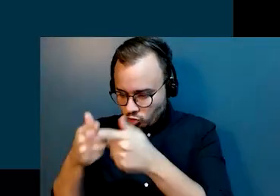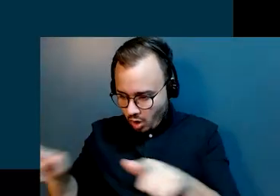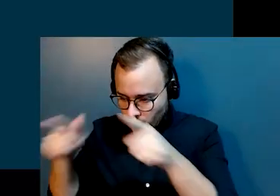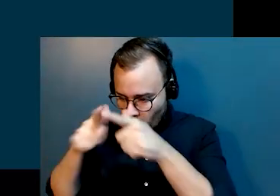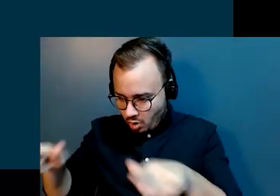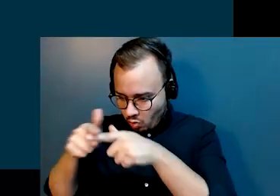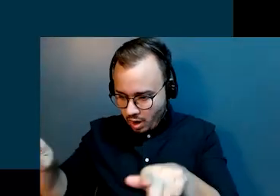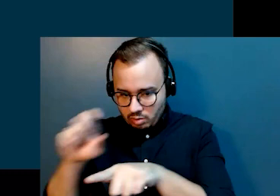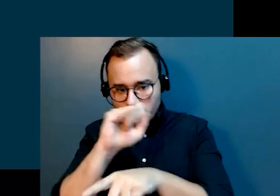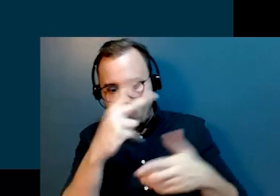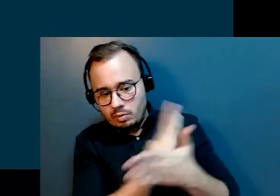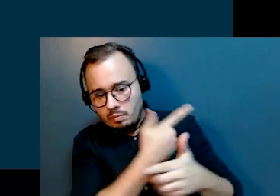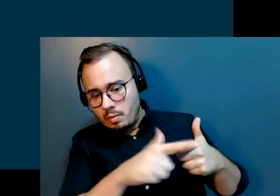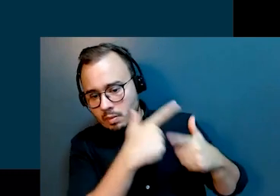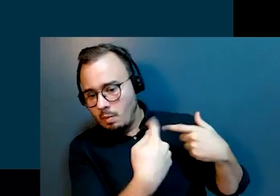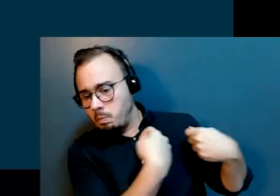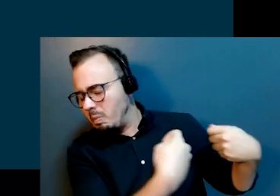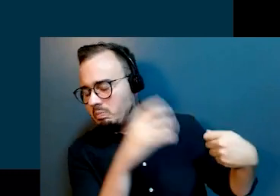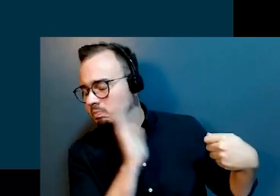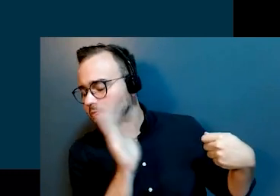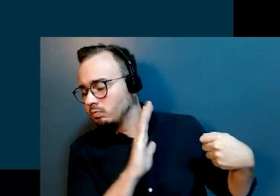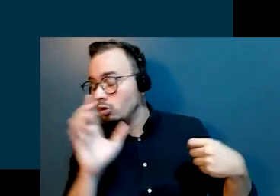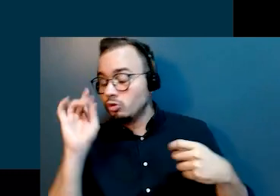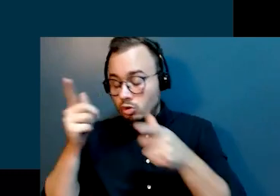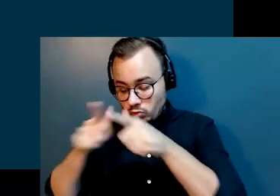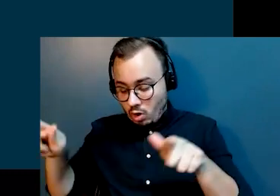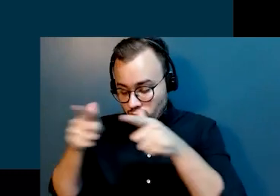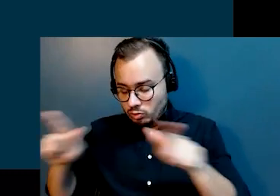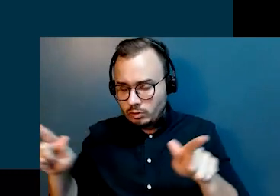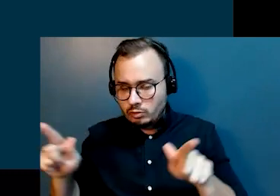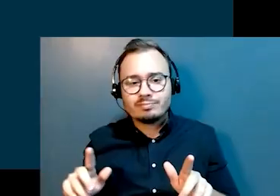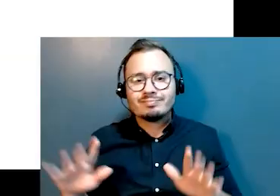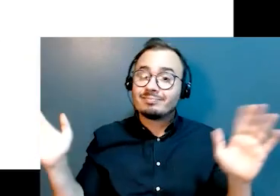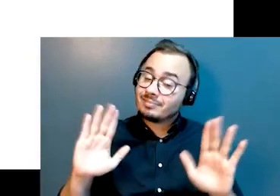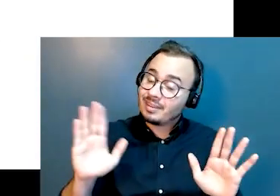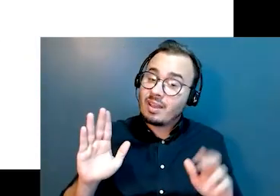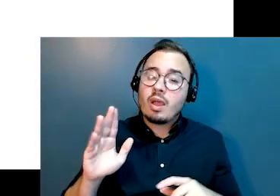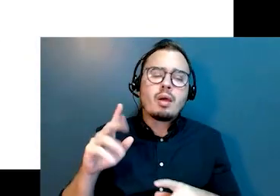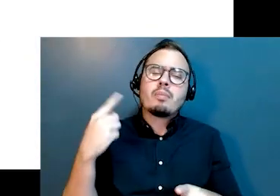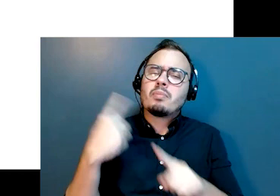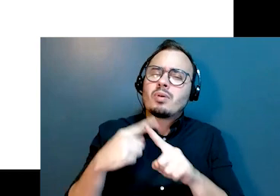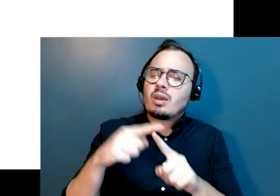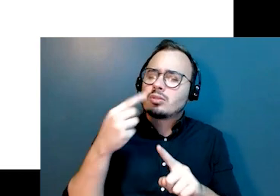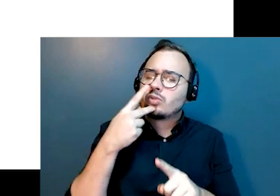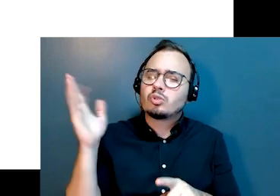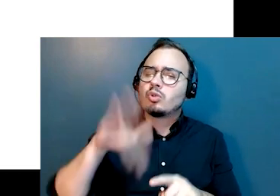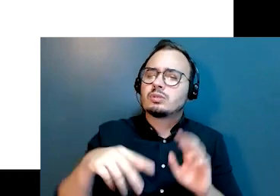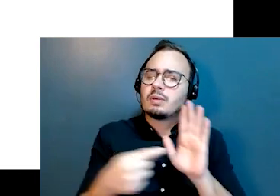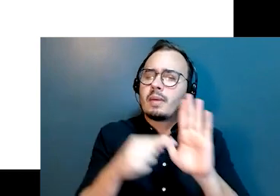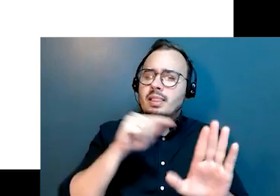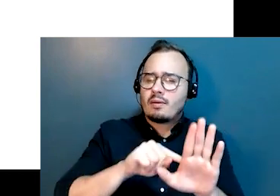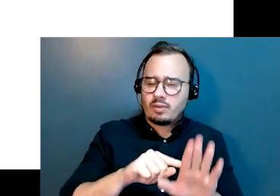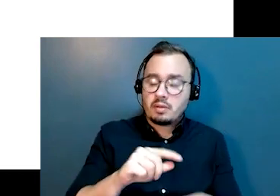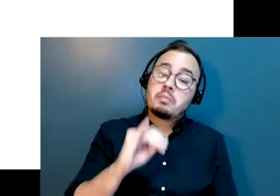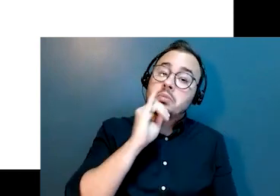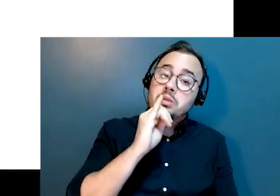de software? Que viagem é essa de restaurante, né? Vou fazer um paralelo com uma equipe de um projeto de um aplicativo. Poderia ser um